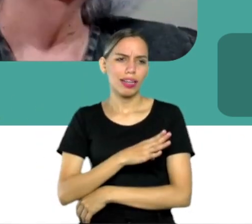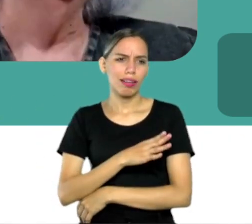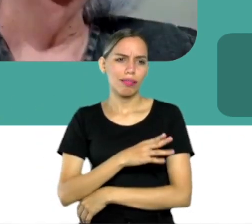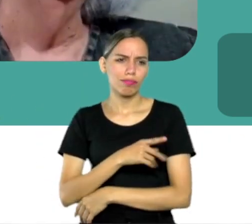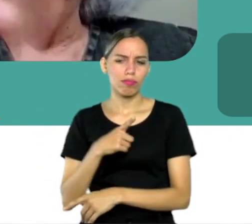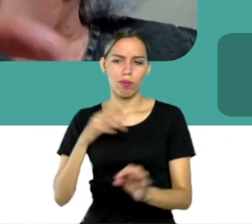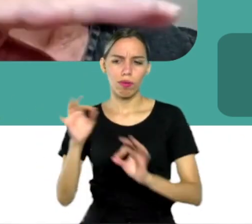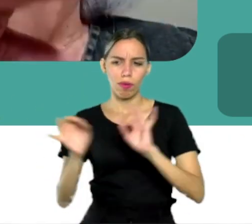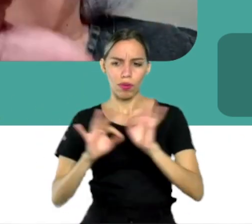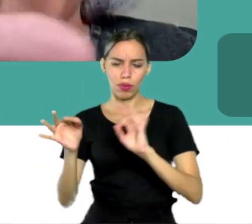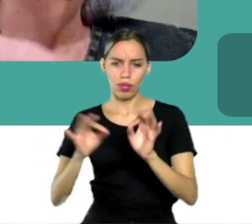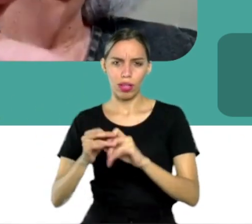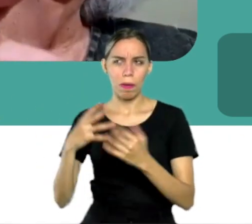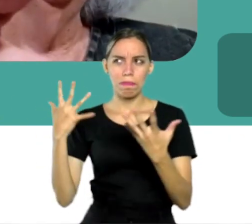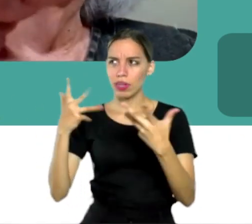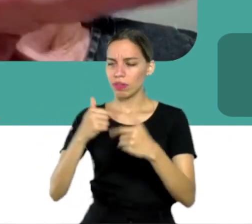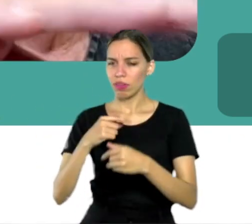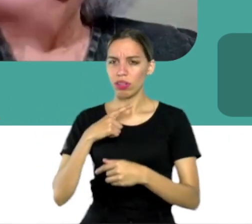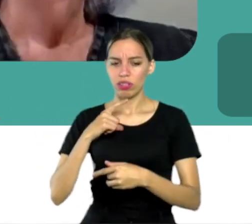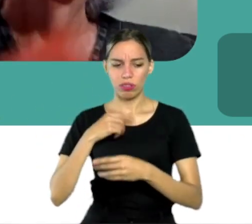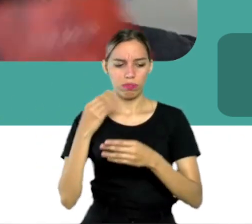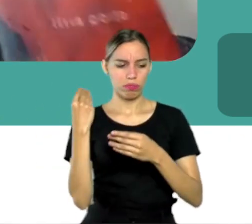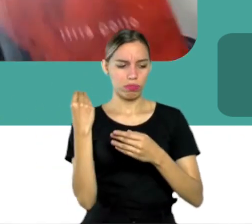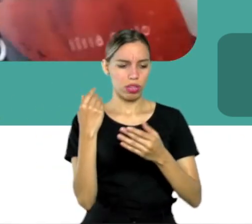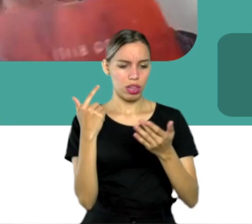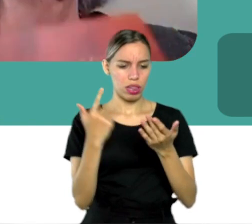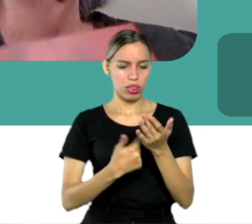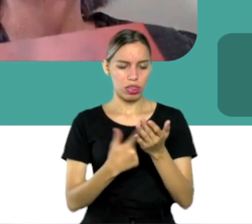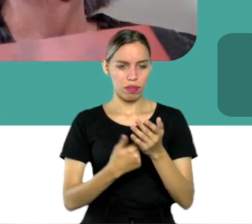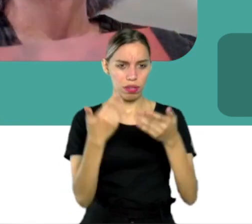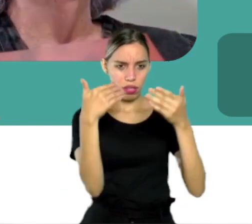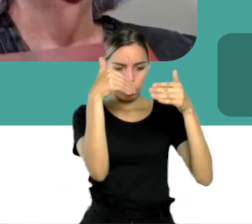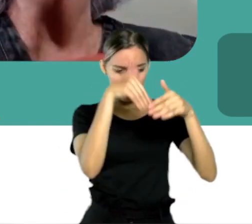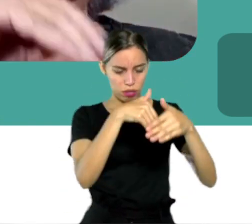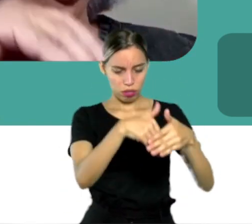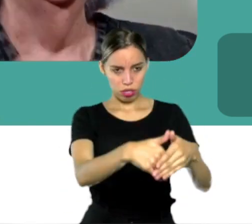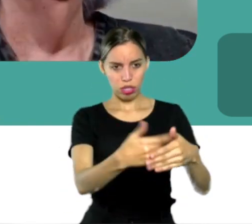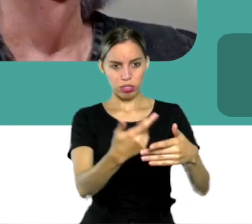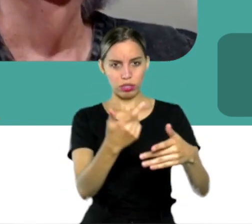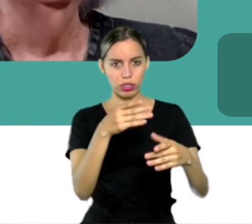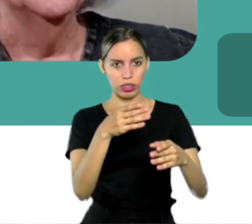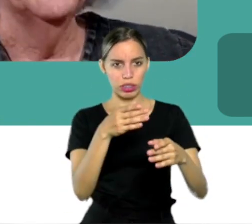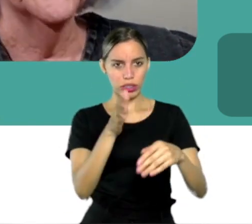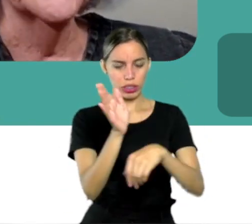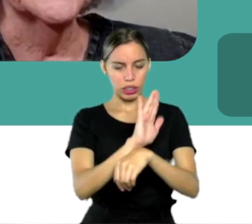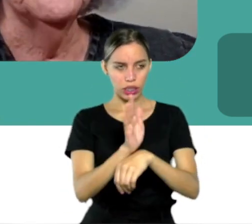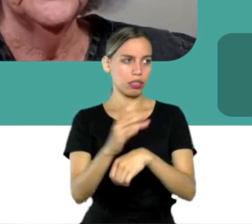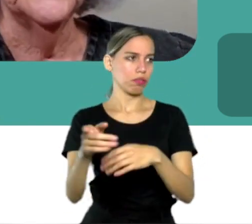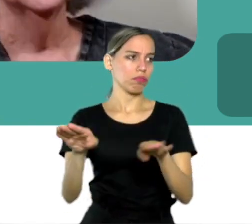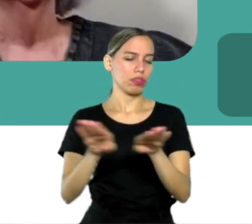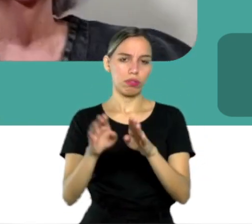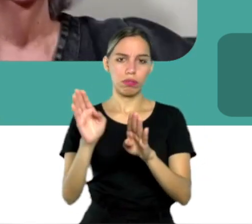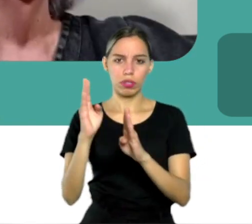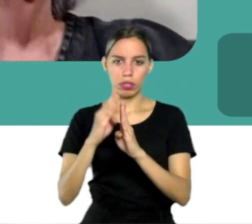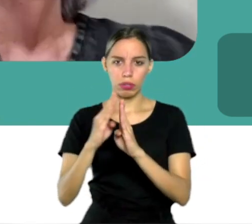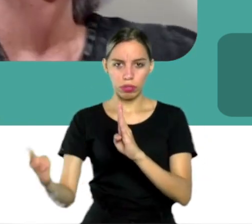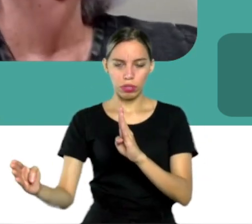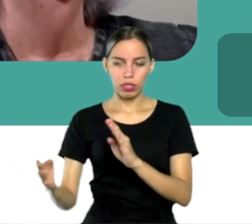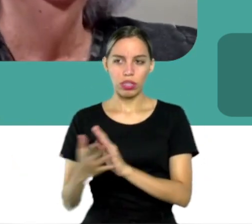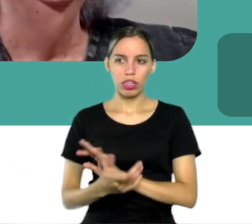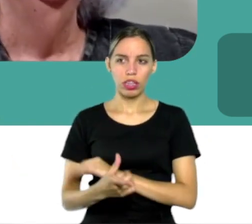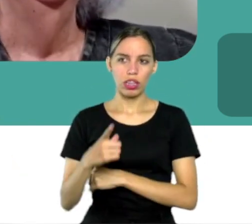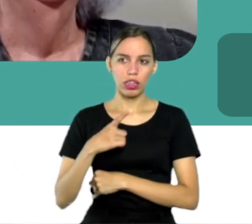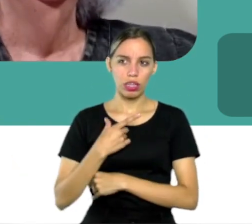nos cinemas, na biblioteca, uma caixinha com os livros, quem chegava, pegava. Foram distribuídos